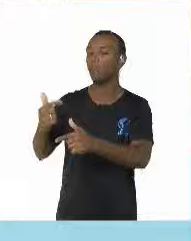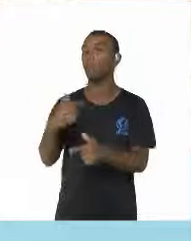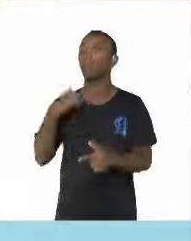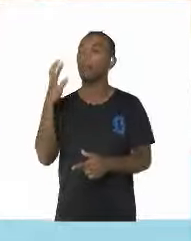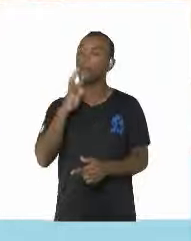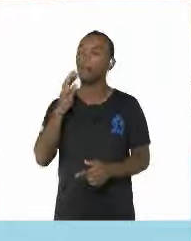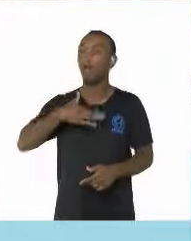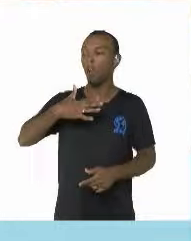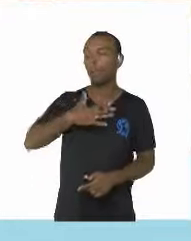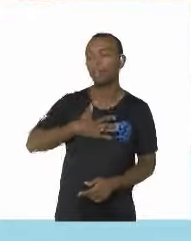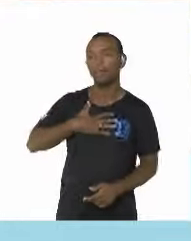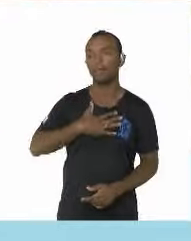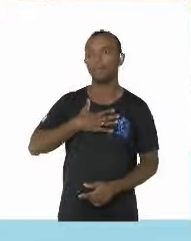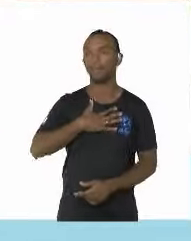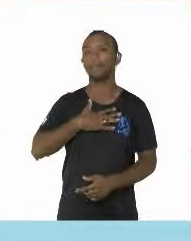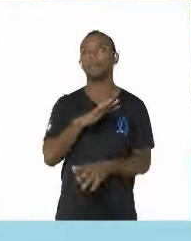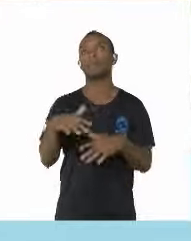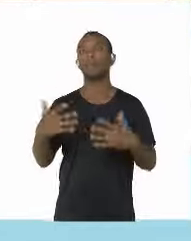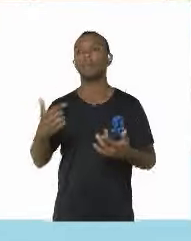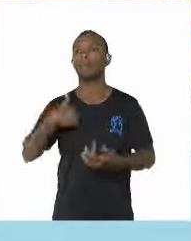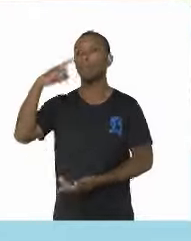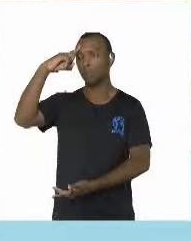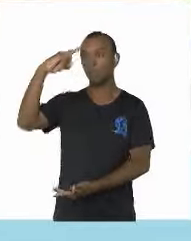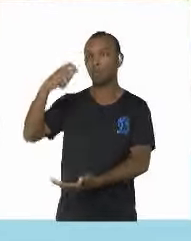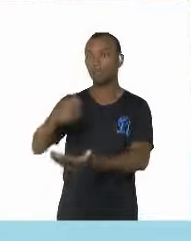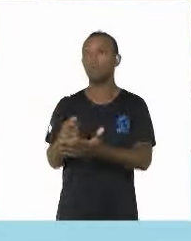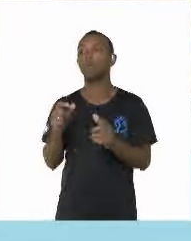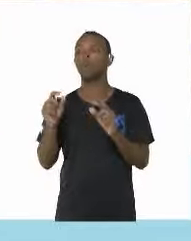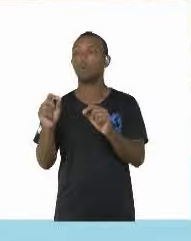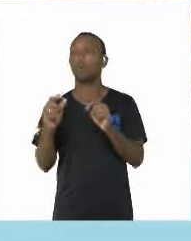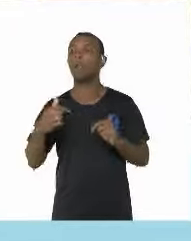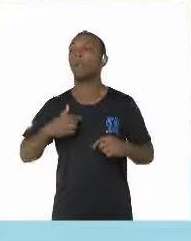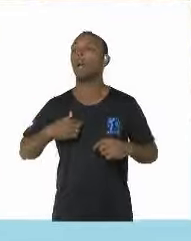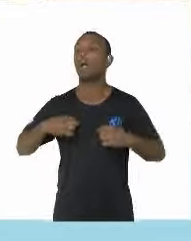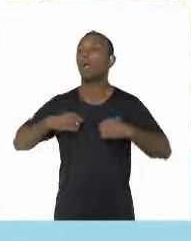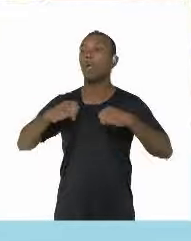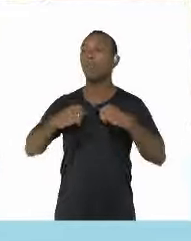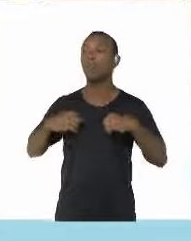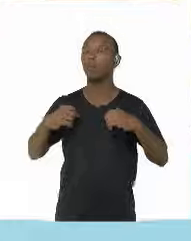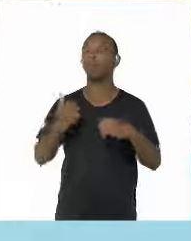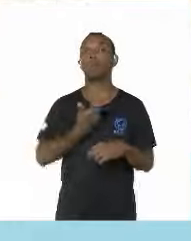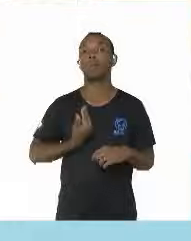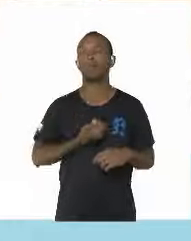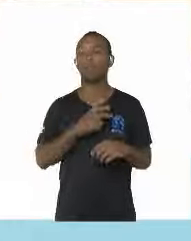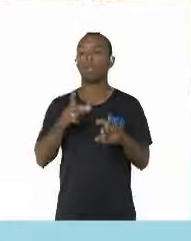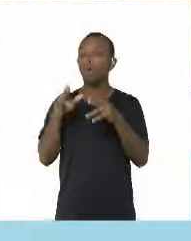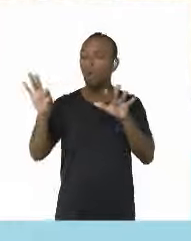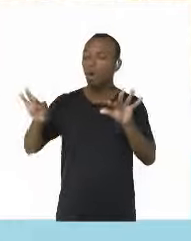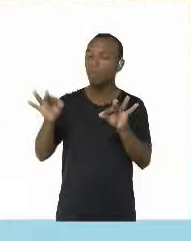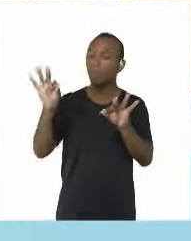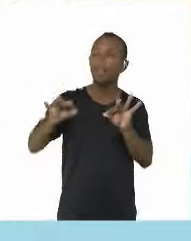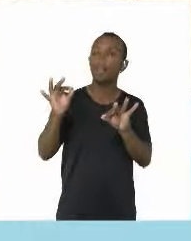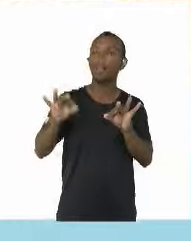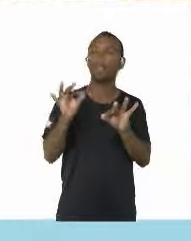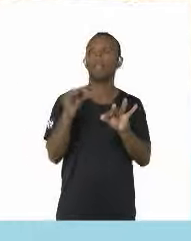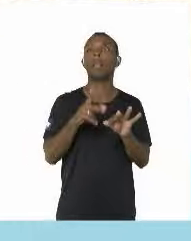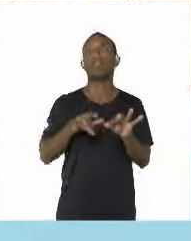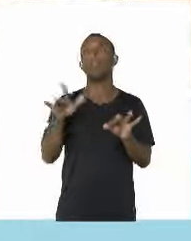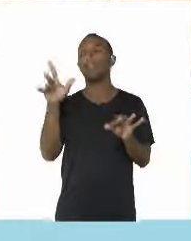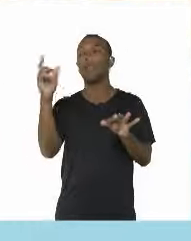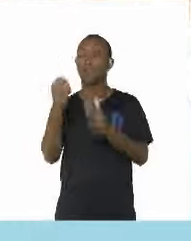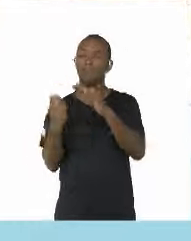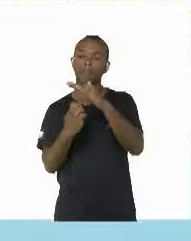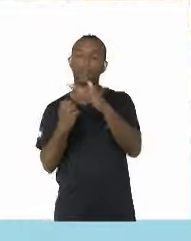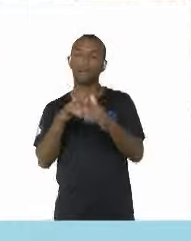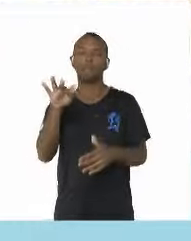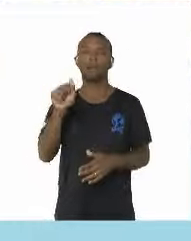legal. E, bom, eu decidi que eu queria fazer estampas que simulassem bordados. Né? A gente vê muita farm fazendo estampas que simulam bordados,